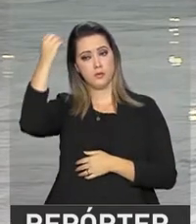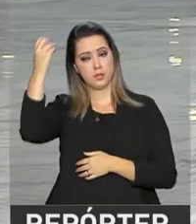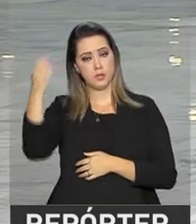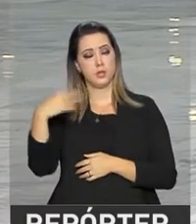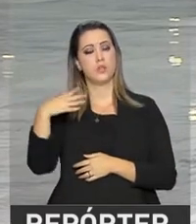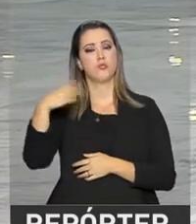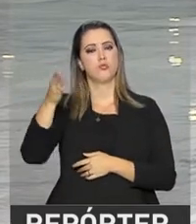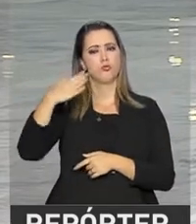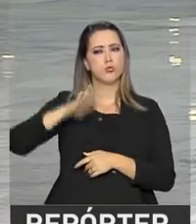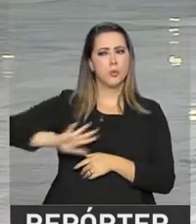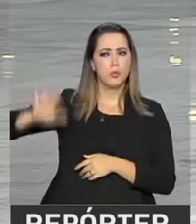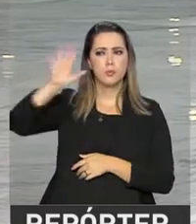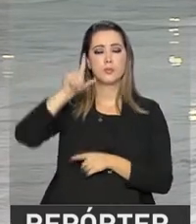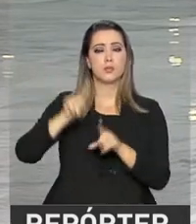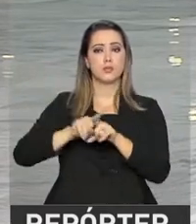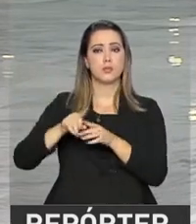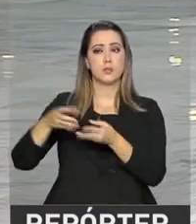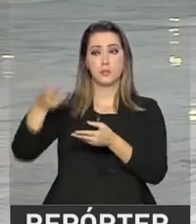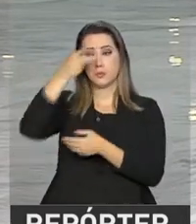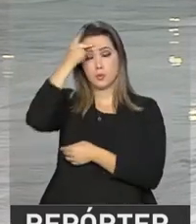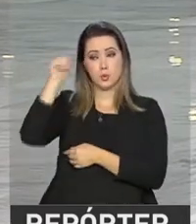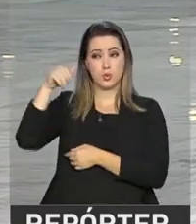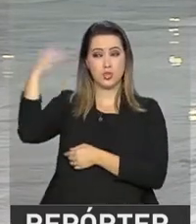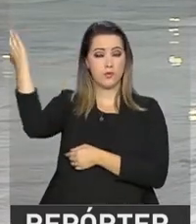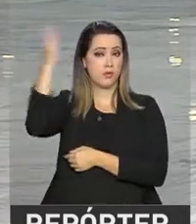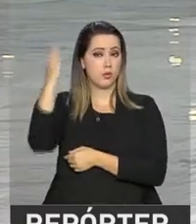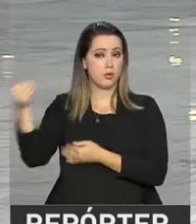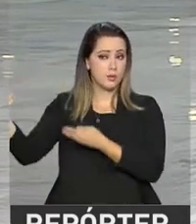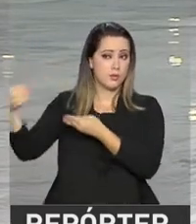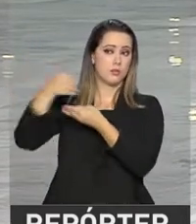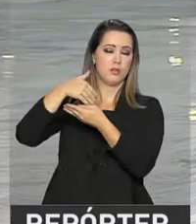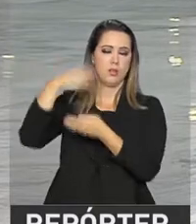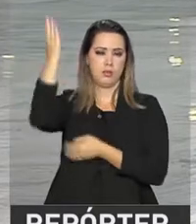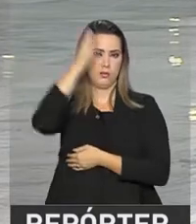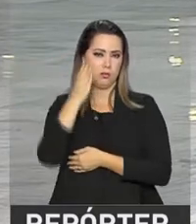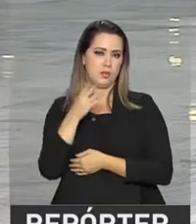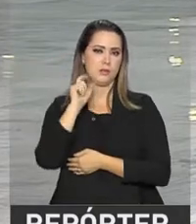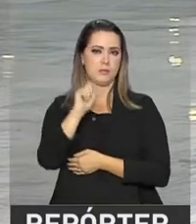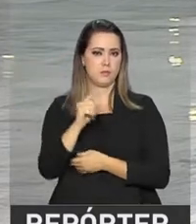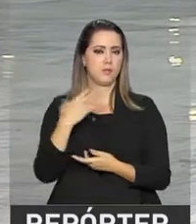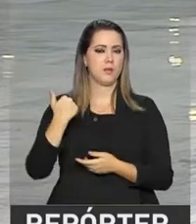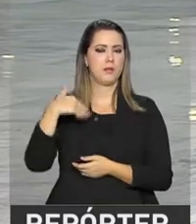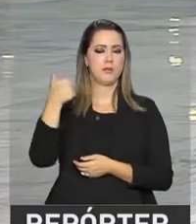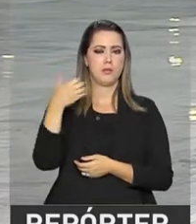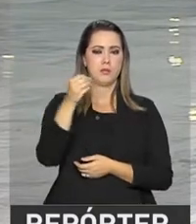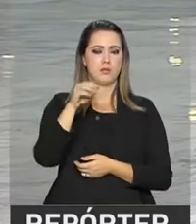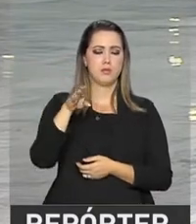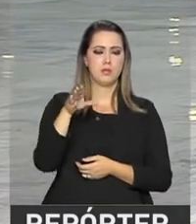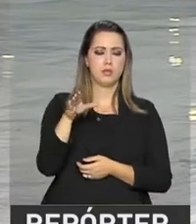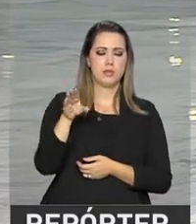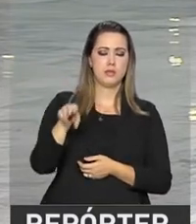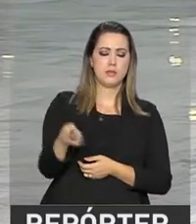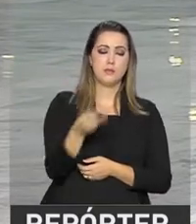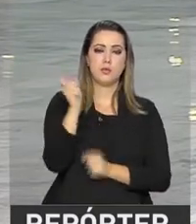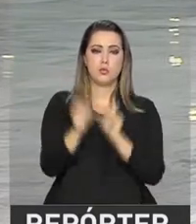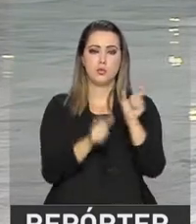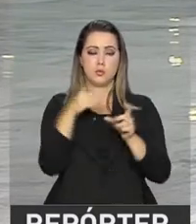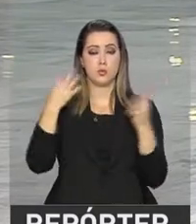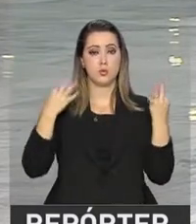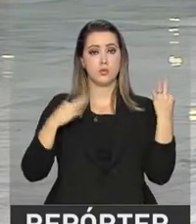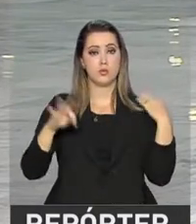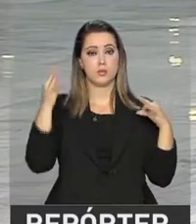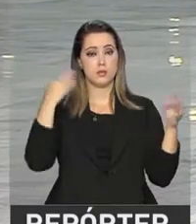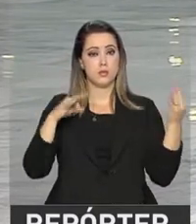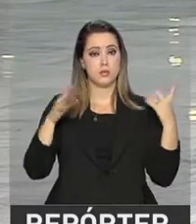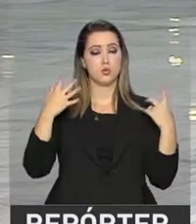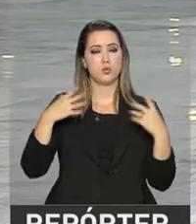durante o carnaval como estrangeiros. A expectativa é que mais de 10 milhões e meio de turistas brasileiros viajem